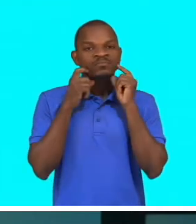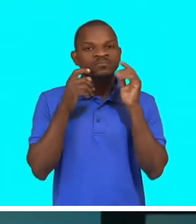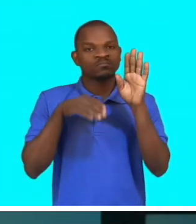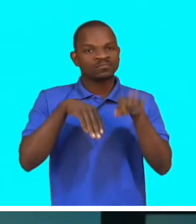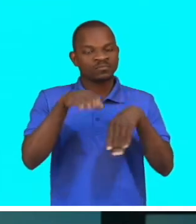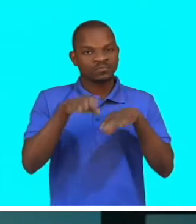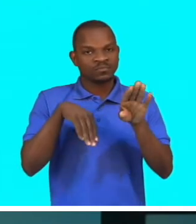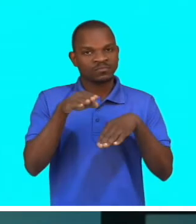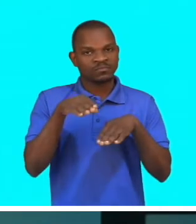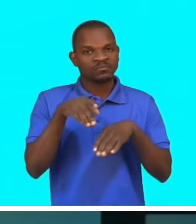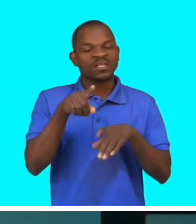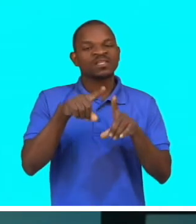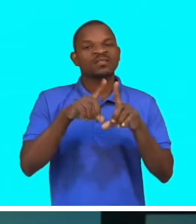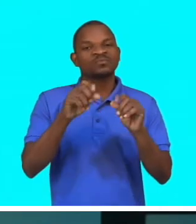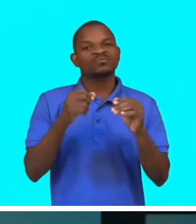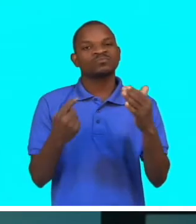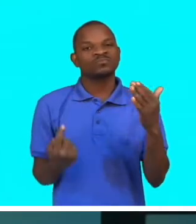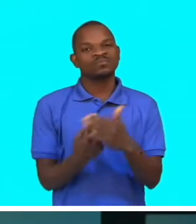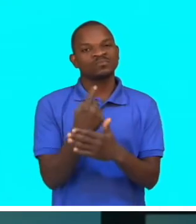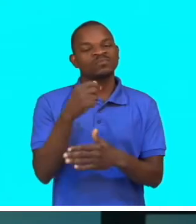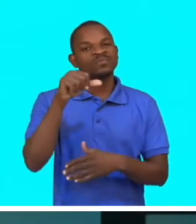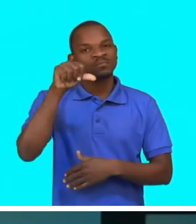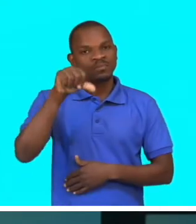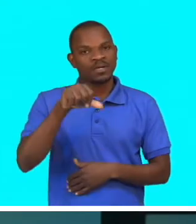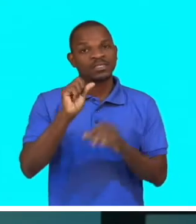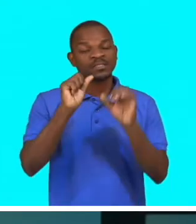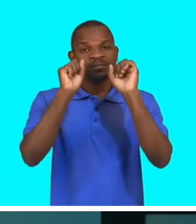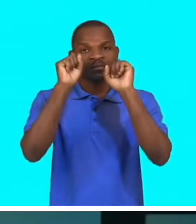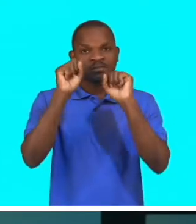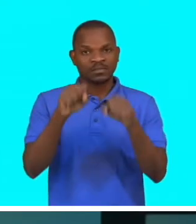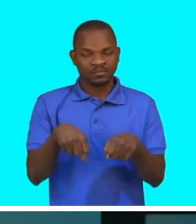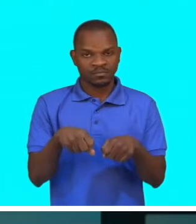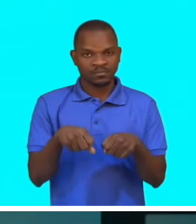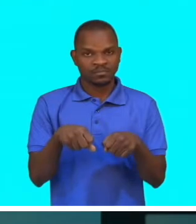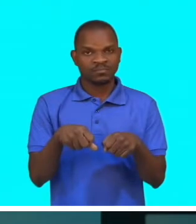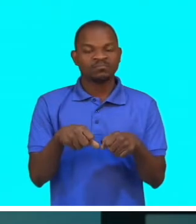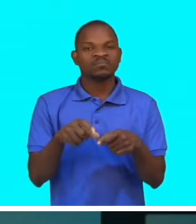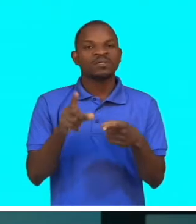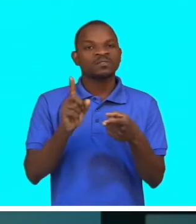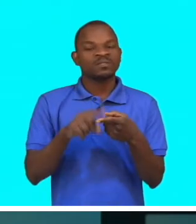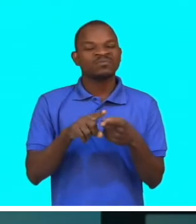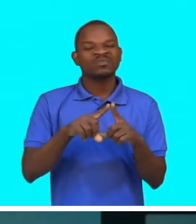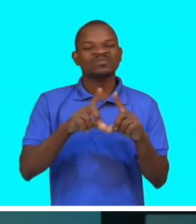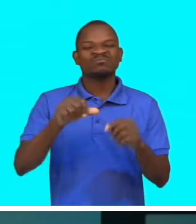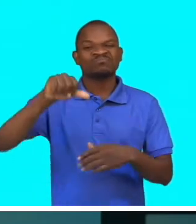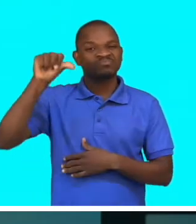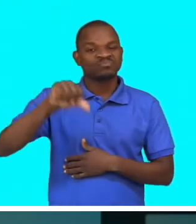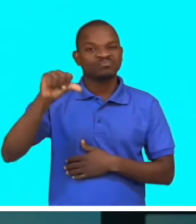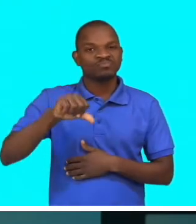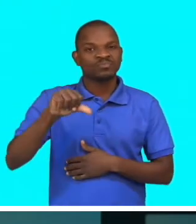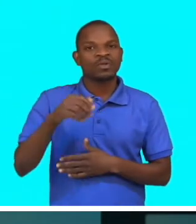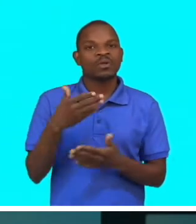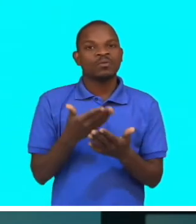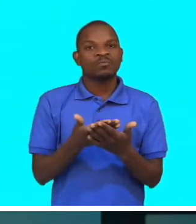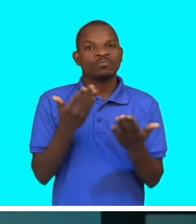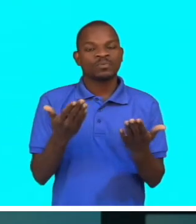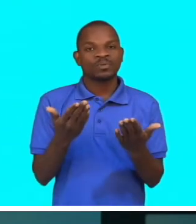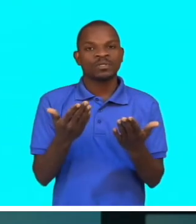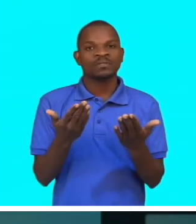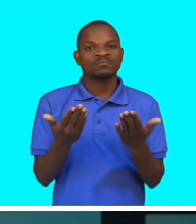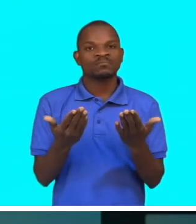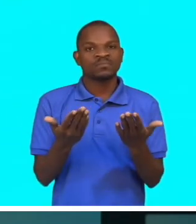Moçambicana de Futebol, reconhecer que isto foi um incidente, um incidente dos mais graves,